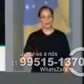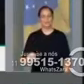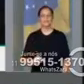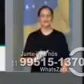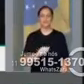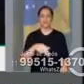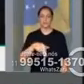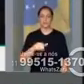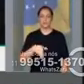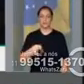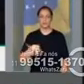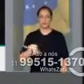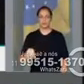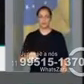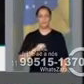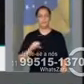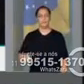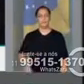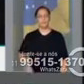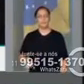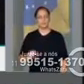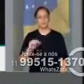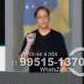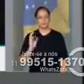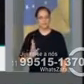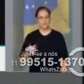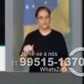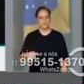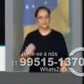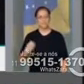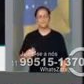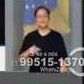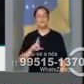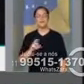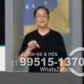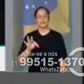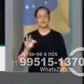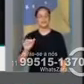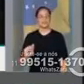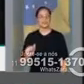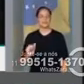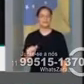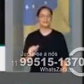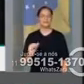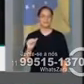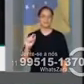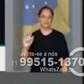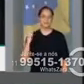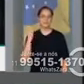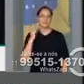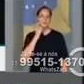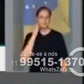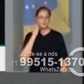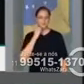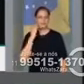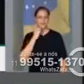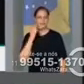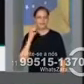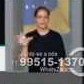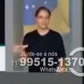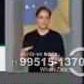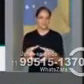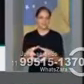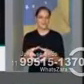achador da itália no brasil renata bueno que foi nossa deputada representando os